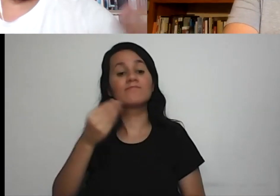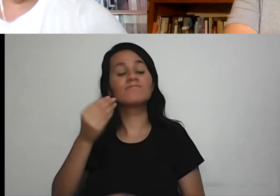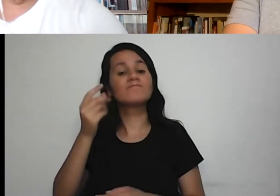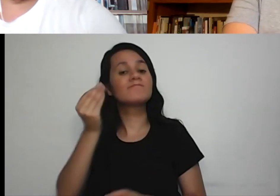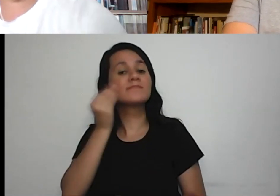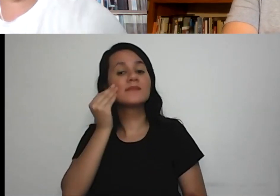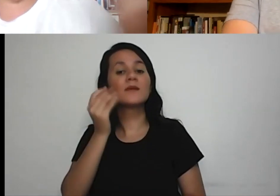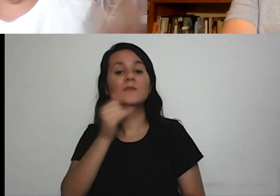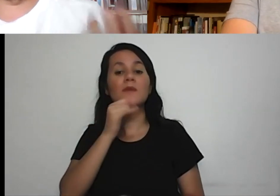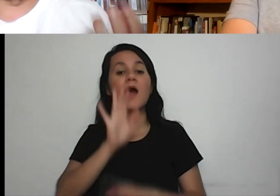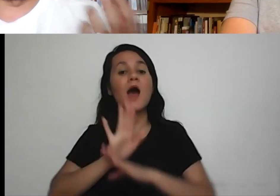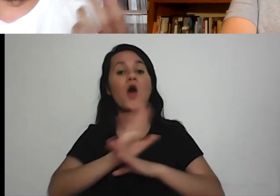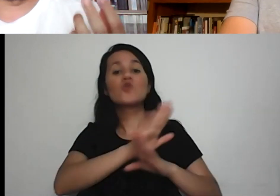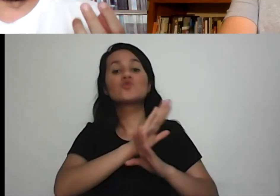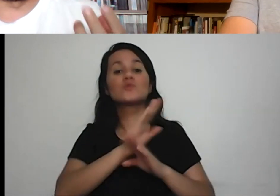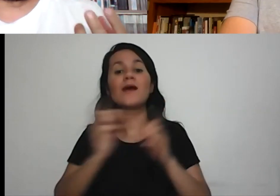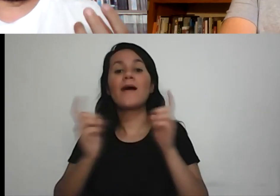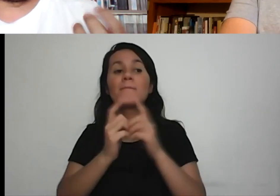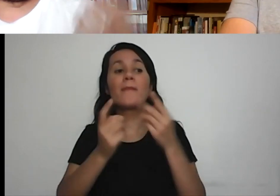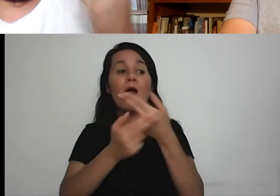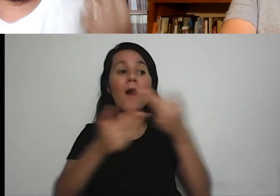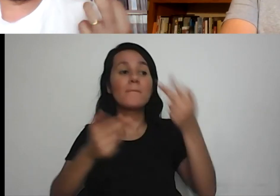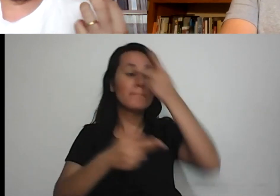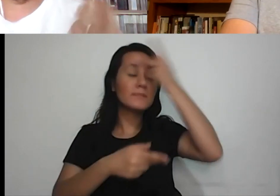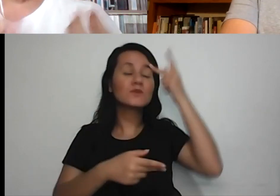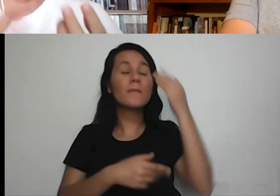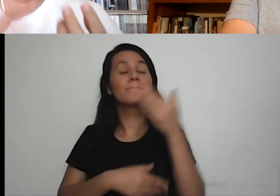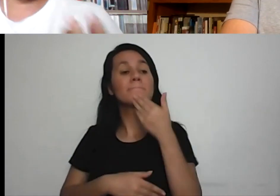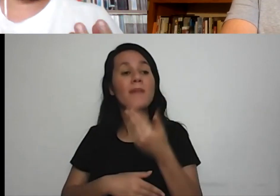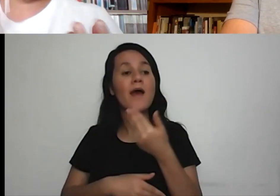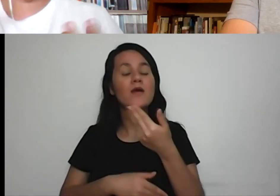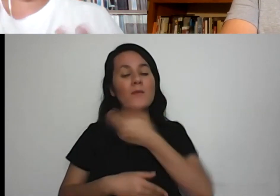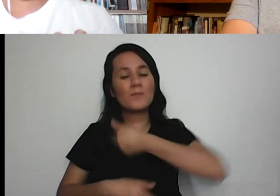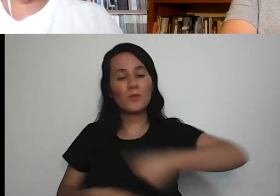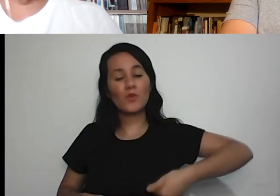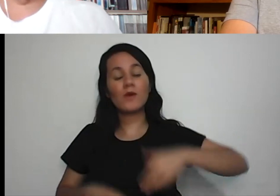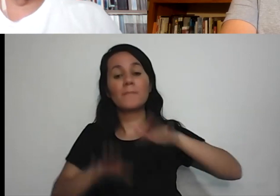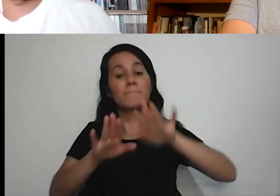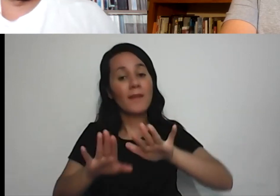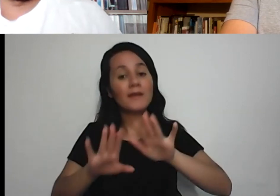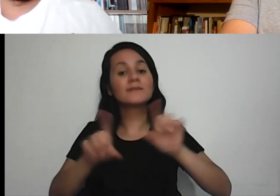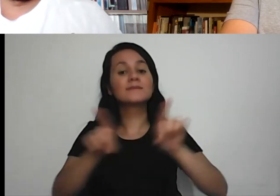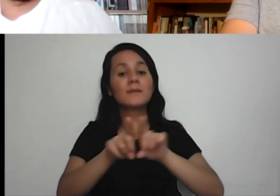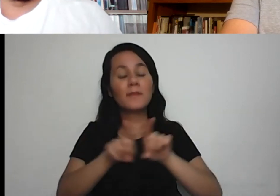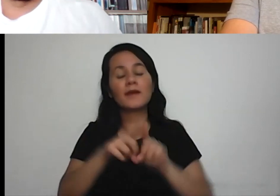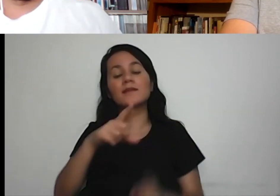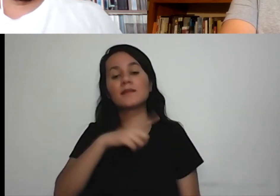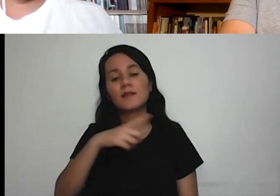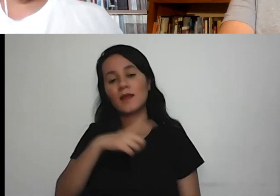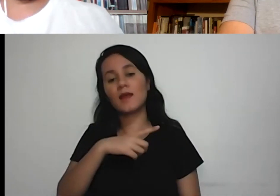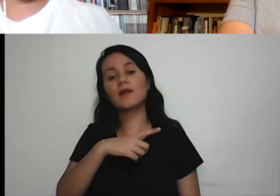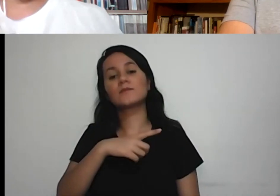é atendimento de uma demanda pública em alguma medida, mas ele também é proposição